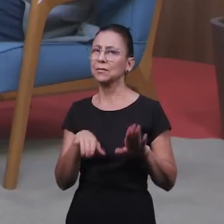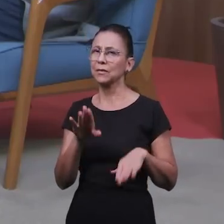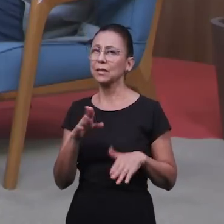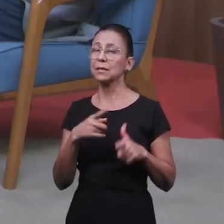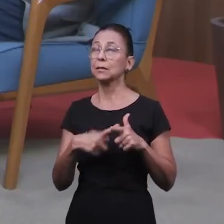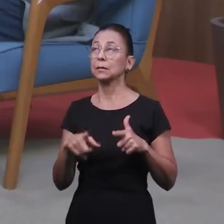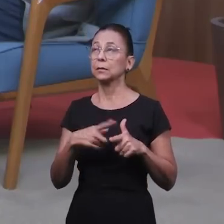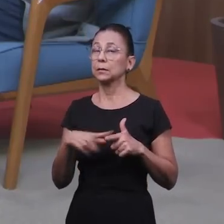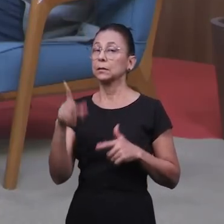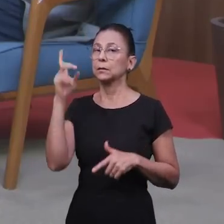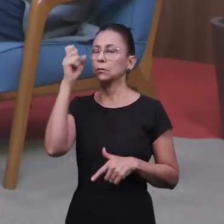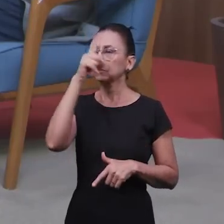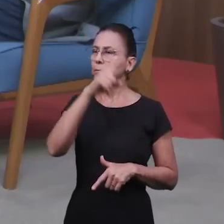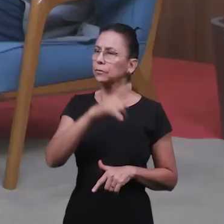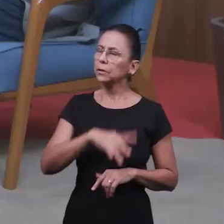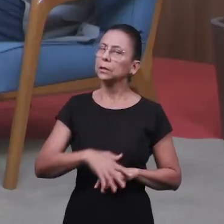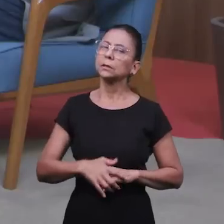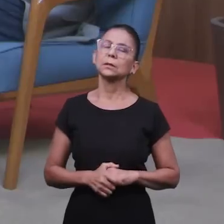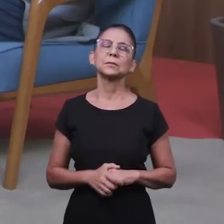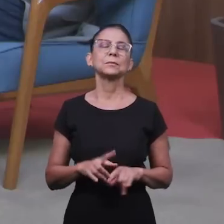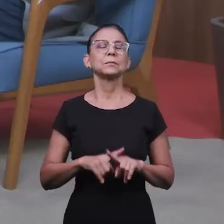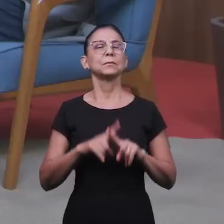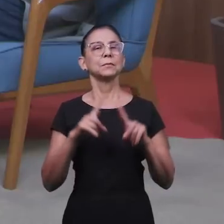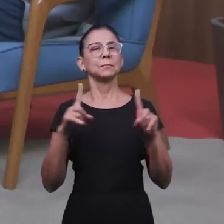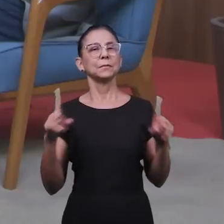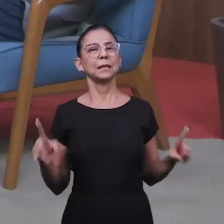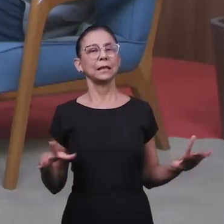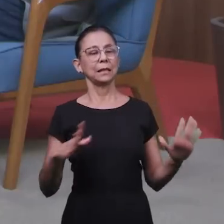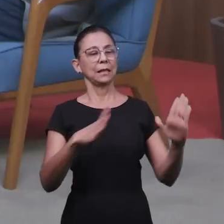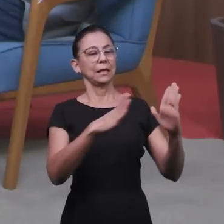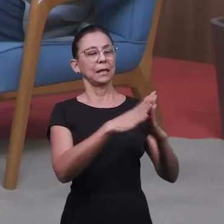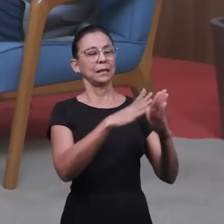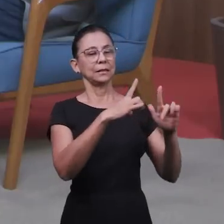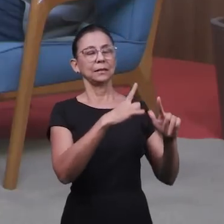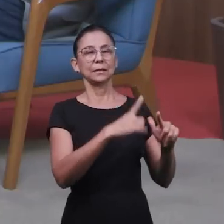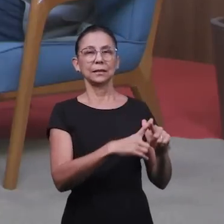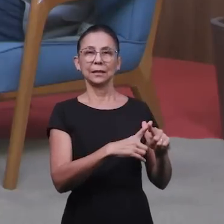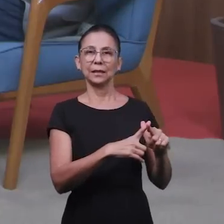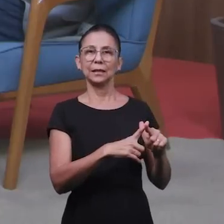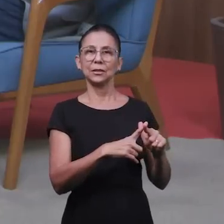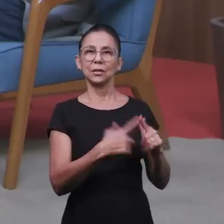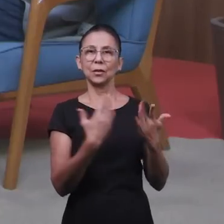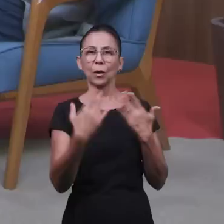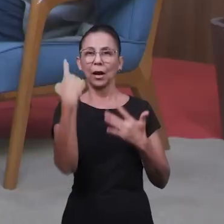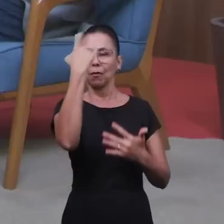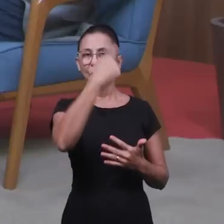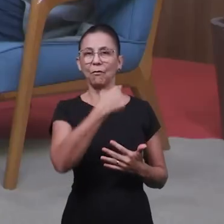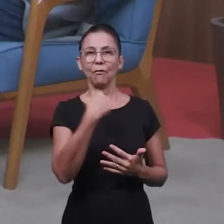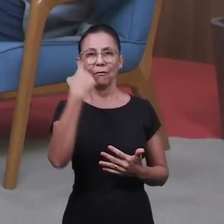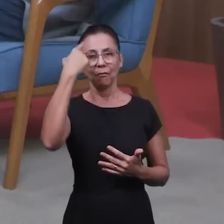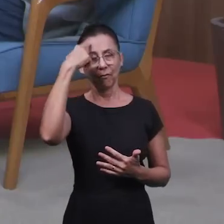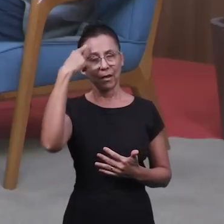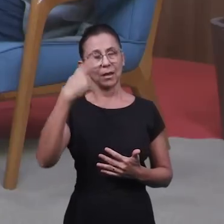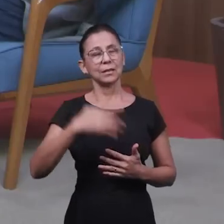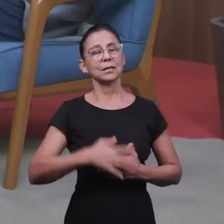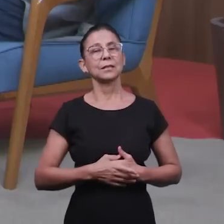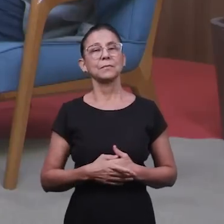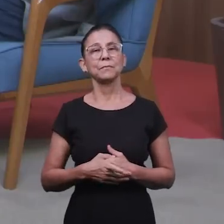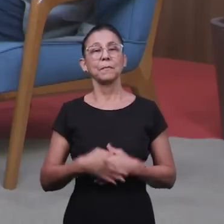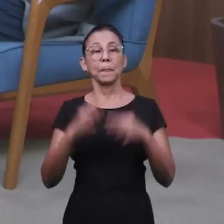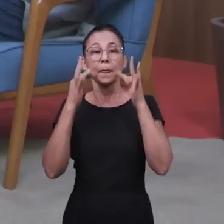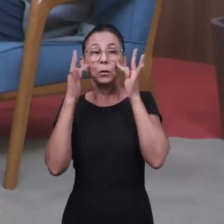difíceis, não é, aflitivas, mas a face da igreja, ela expressa, ela mostra, ela testemunha,